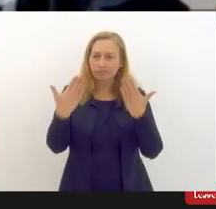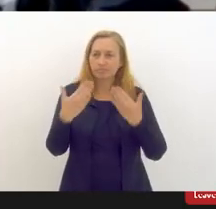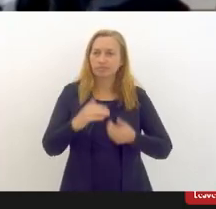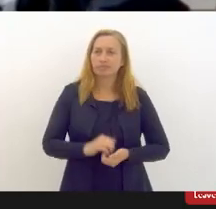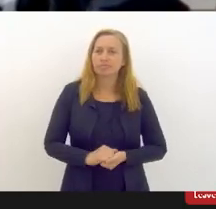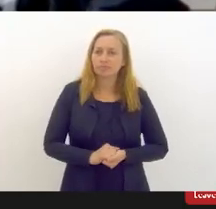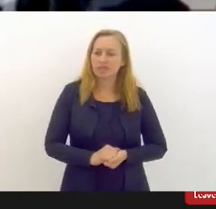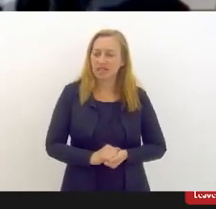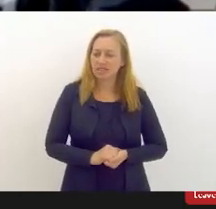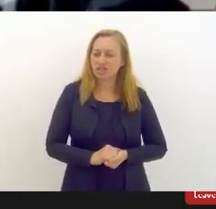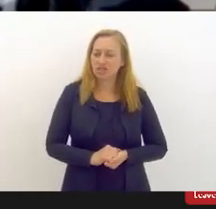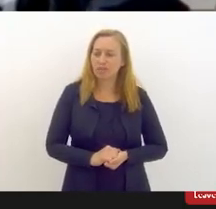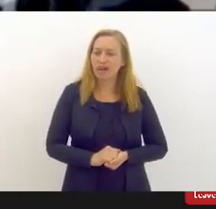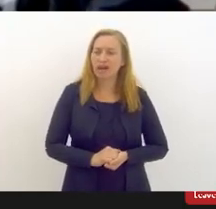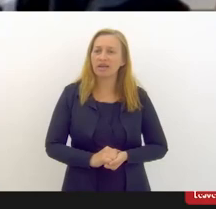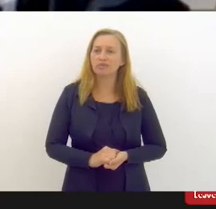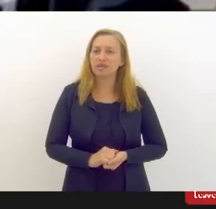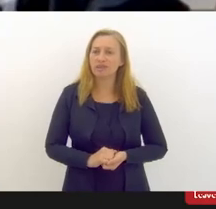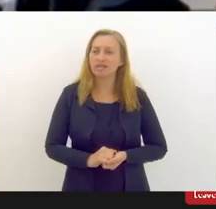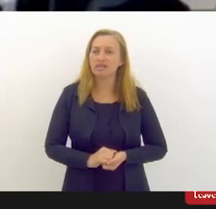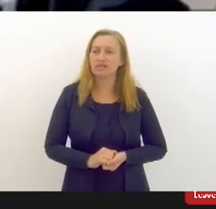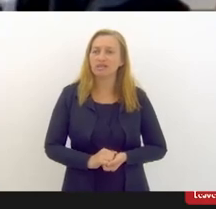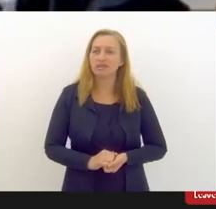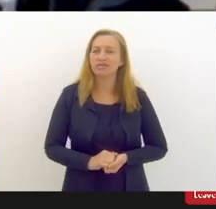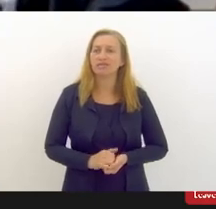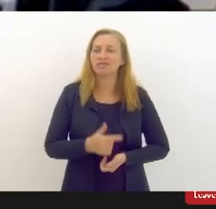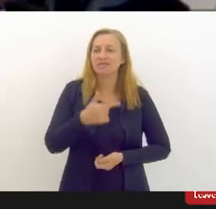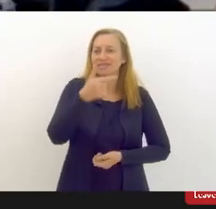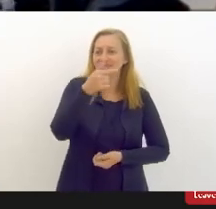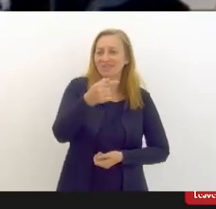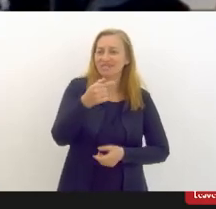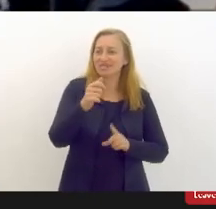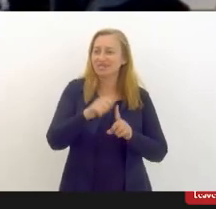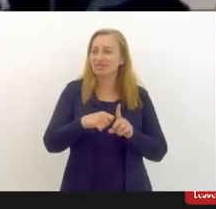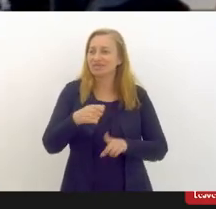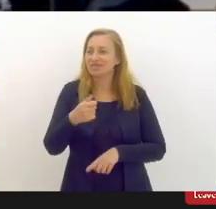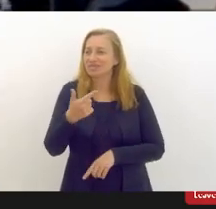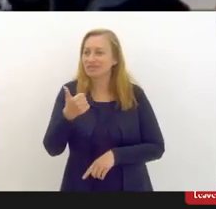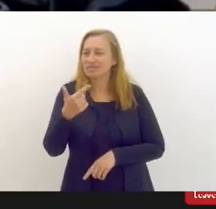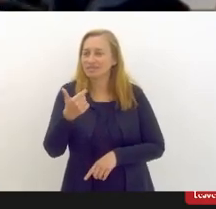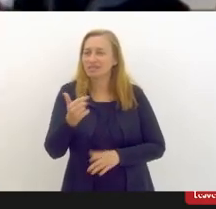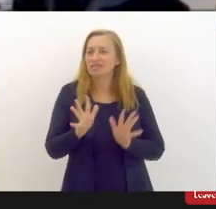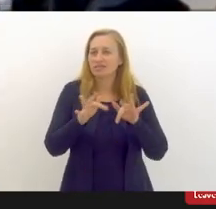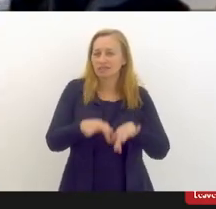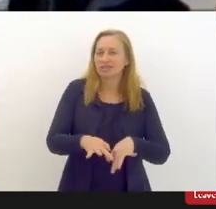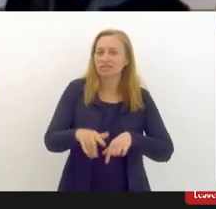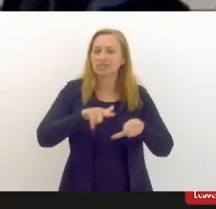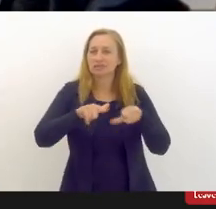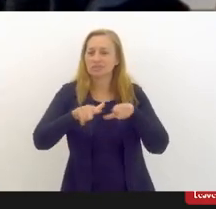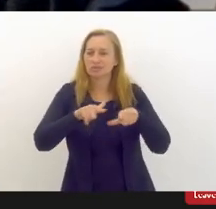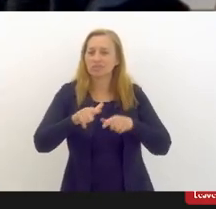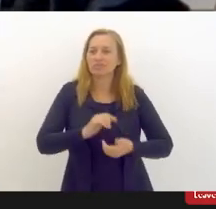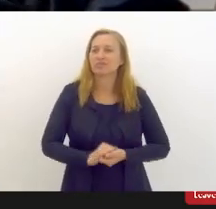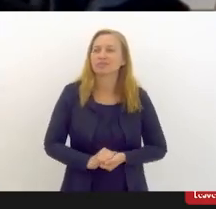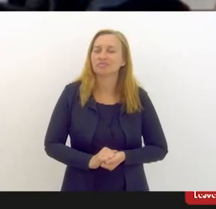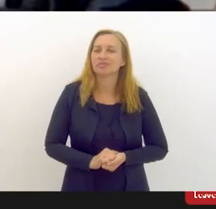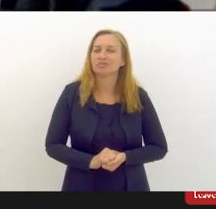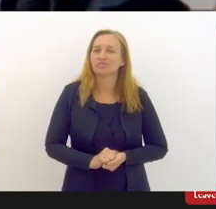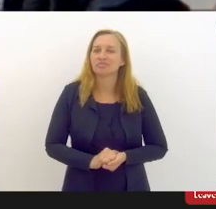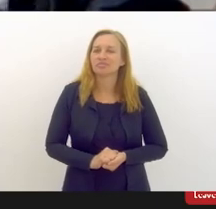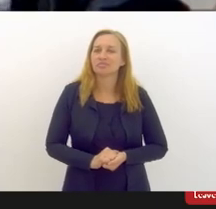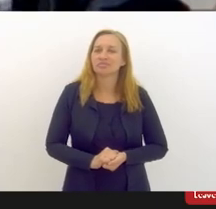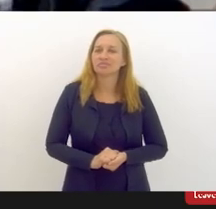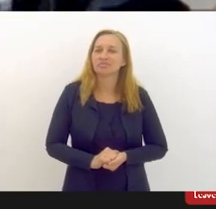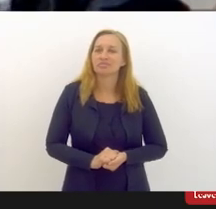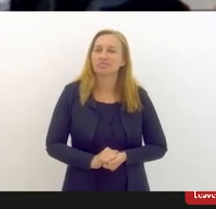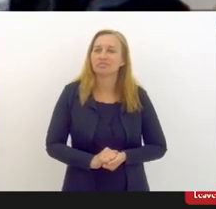valores, e no próximo dia 7 do 12, nós temos a conclusão desse trabalho, a conclusão da